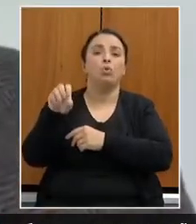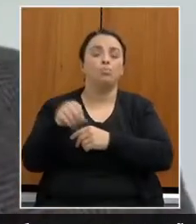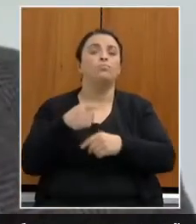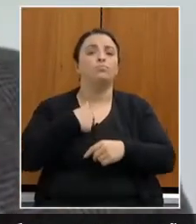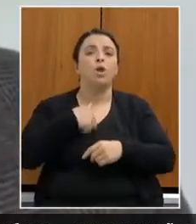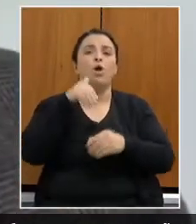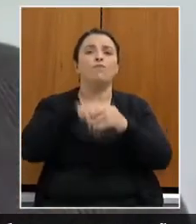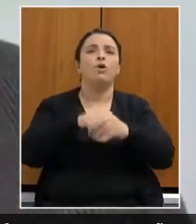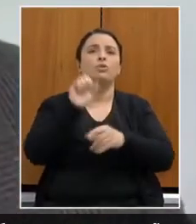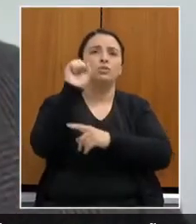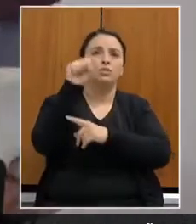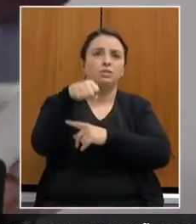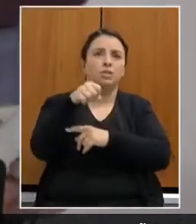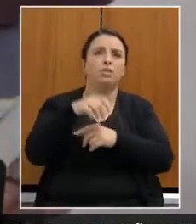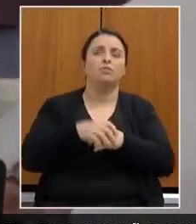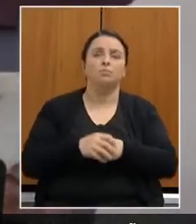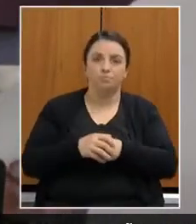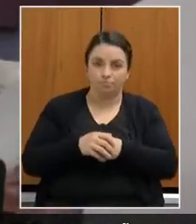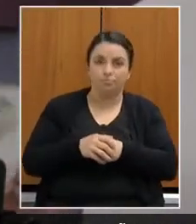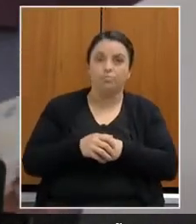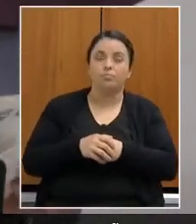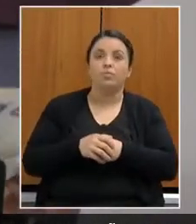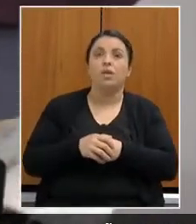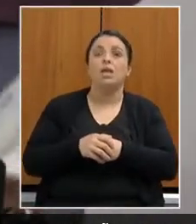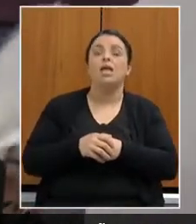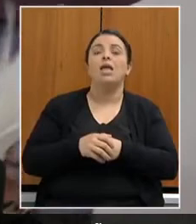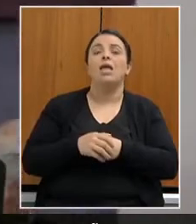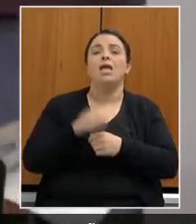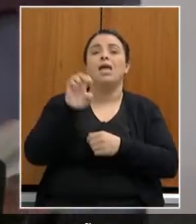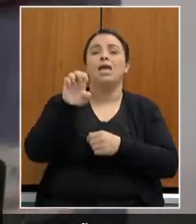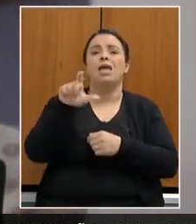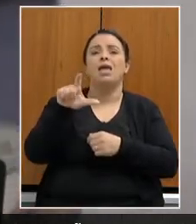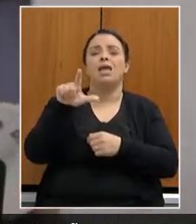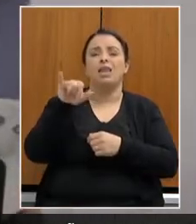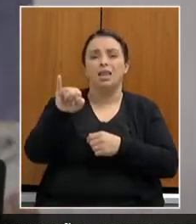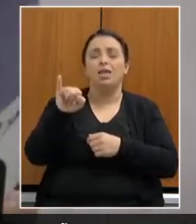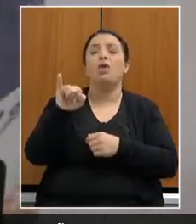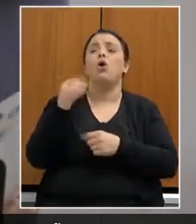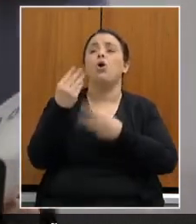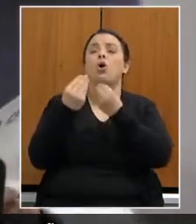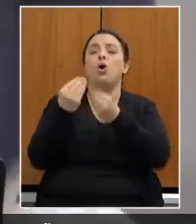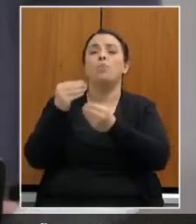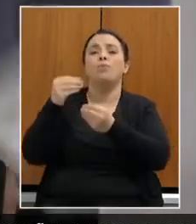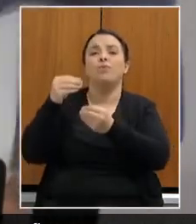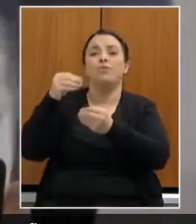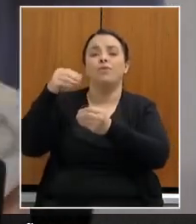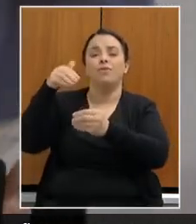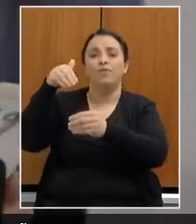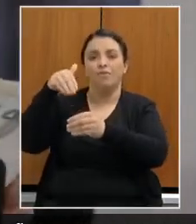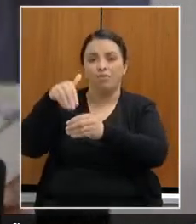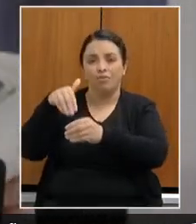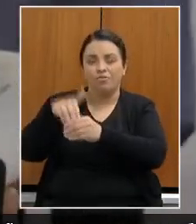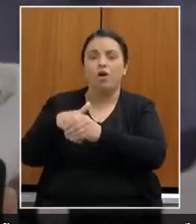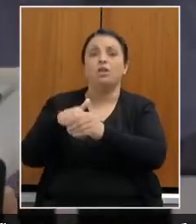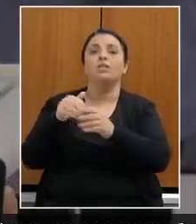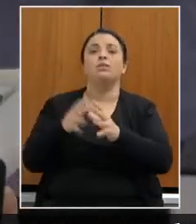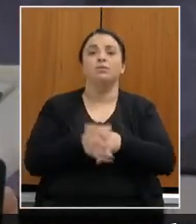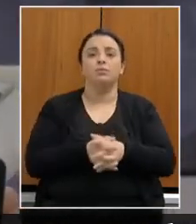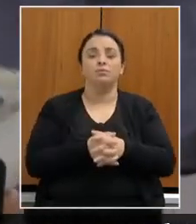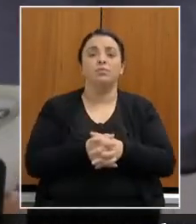sim, Sr. Presidente. Muito obrigado. Eu pergunto ao deputado Alita Arquínio, como vota o deputado acerca dos requerimentos.